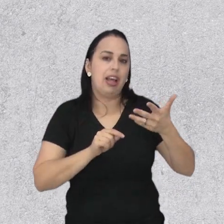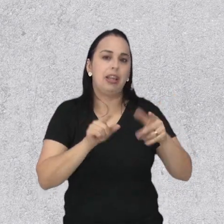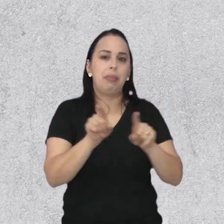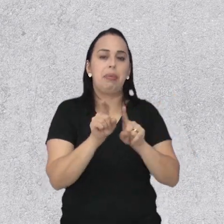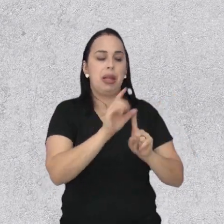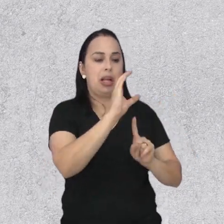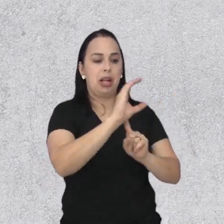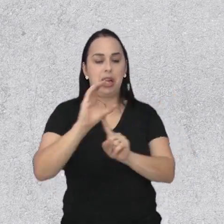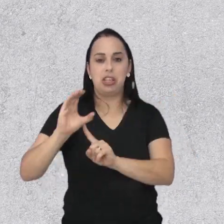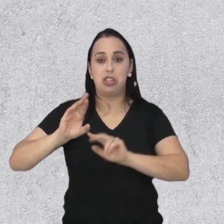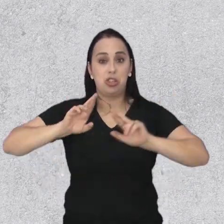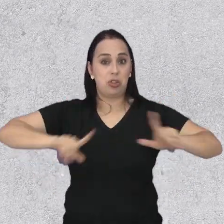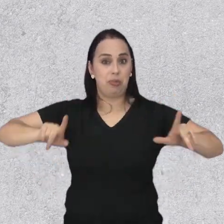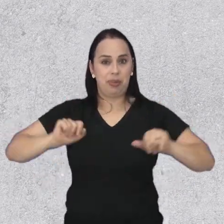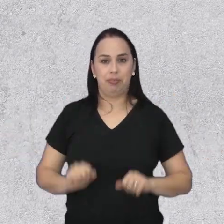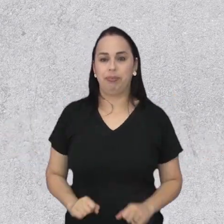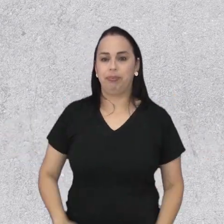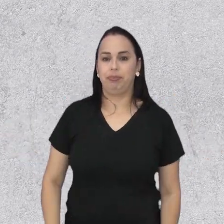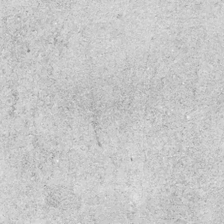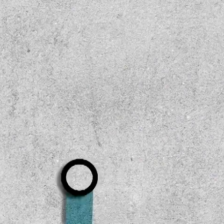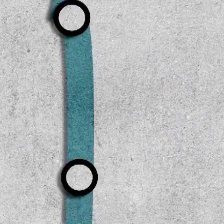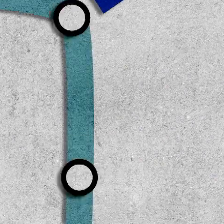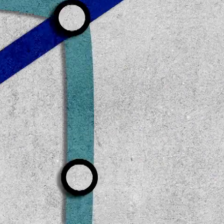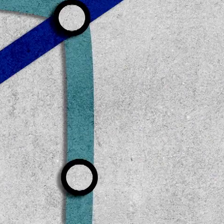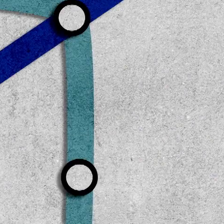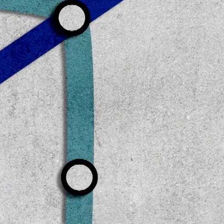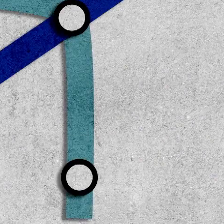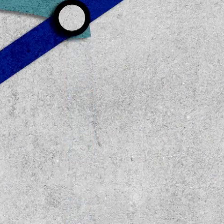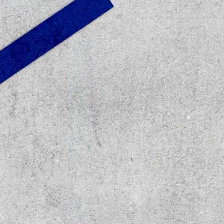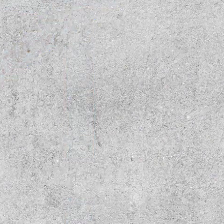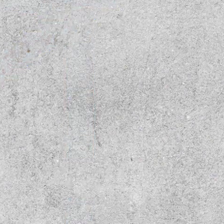aumentar e diversificar a sua clientela.